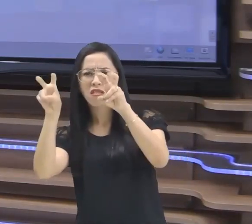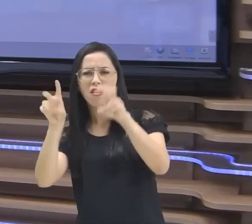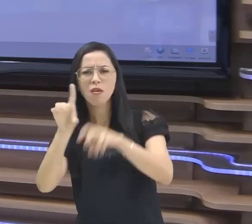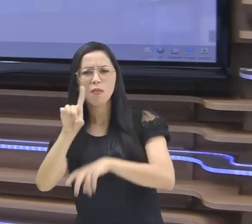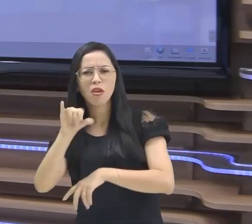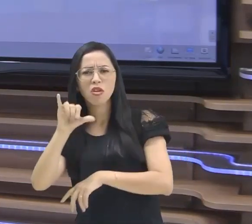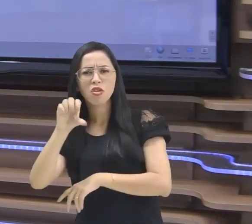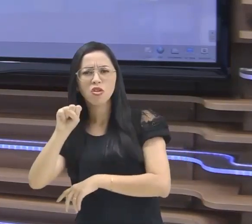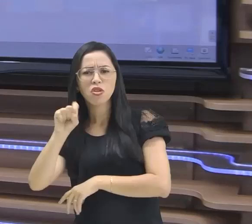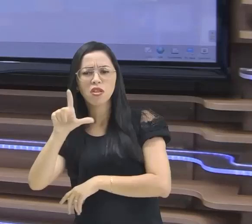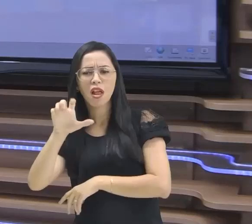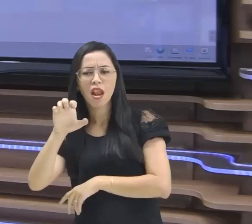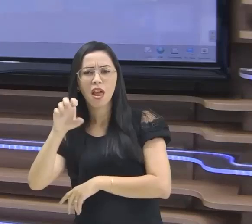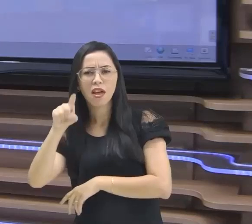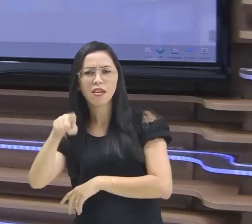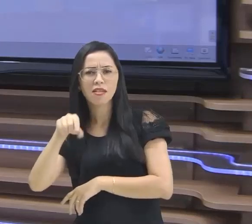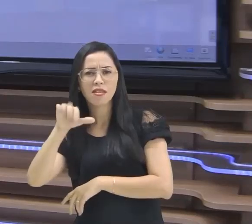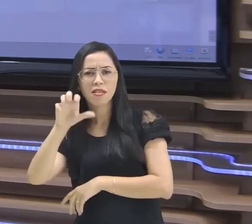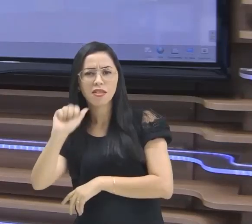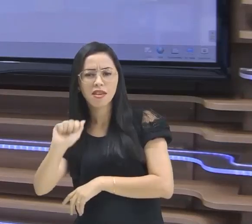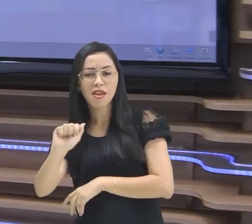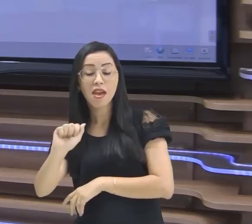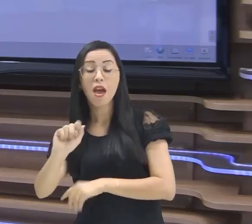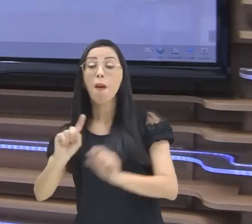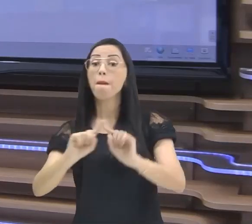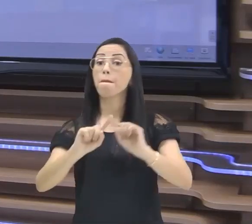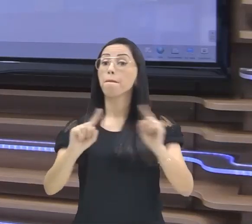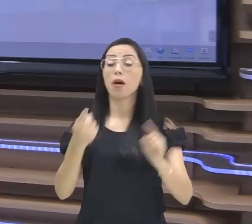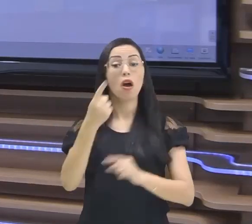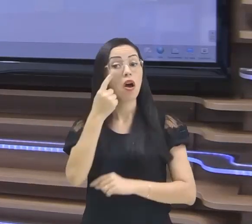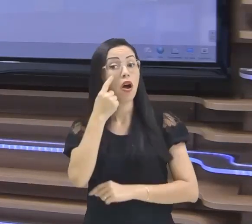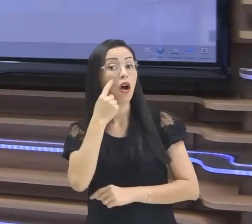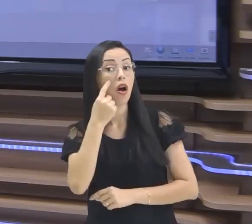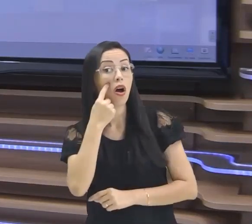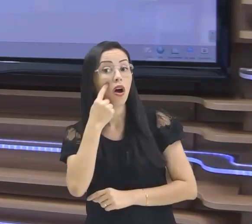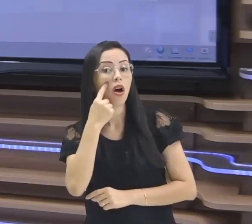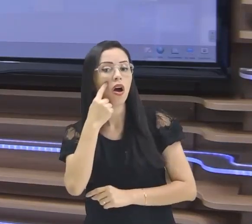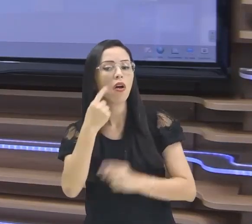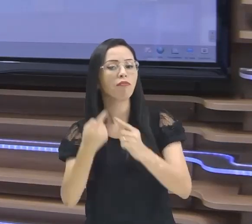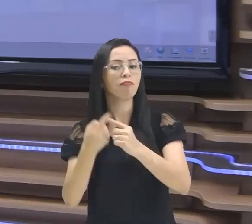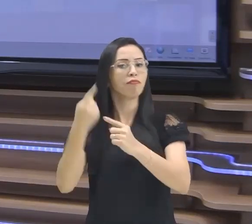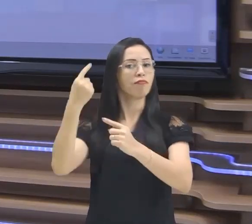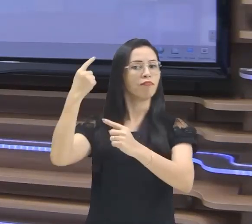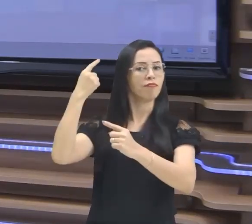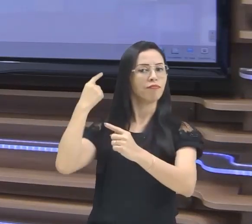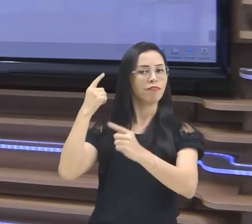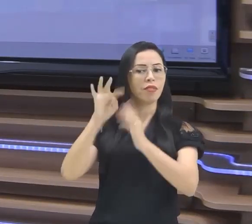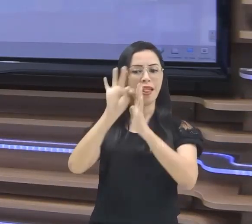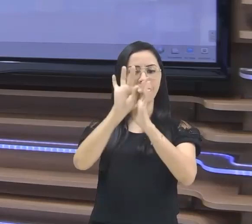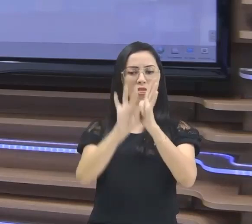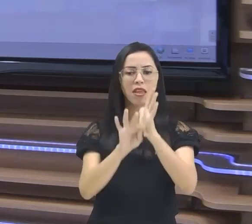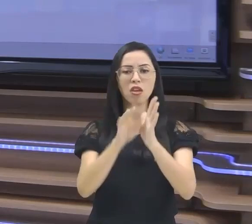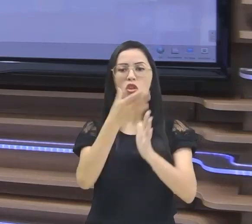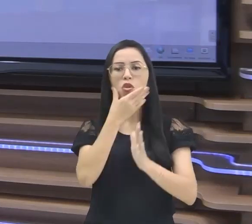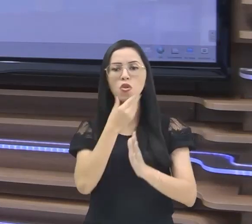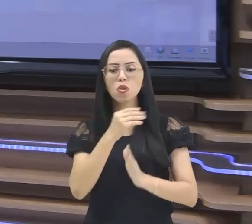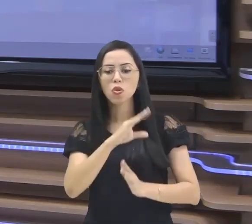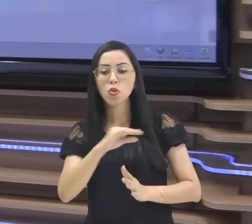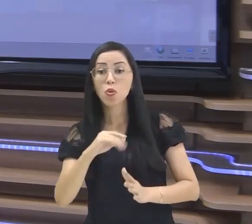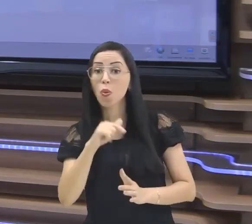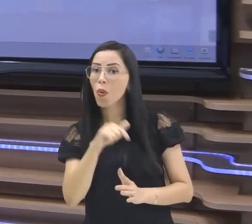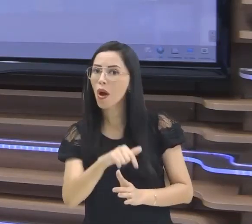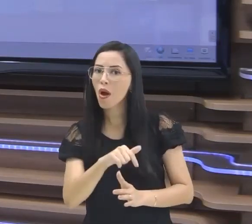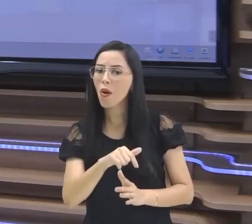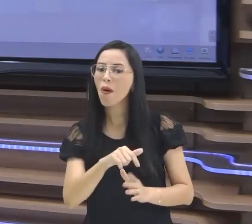Só que eu, naquele texto do João, eu estava contando uma história. A estrutura dele é de